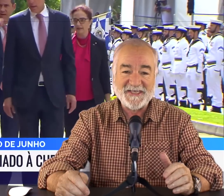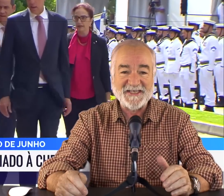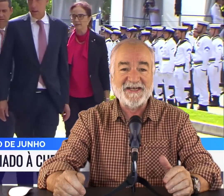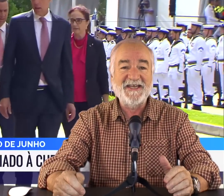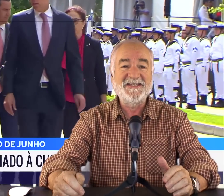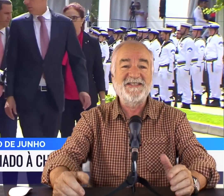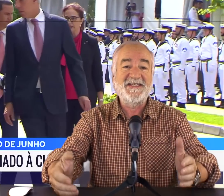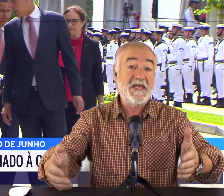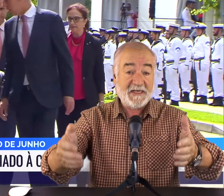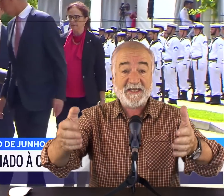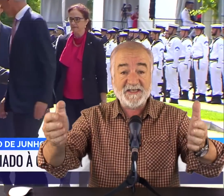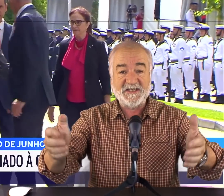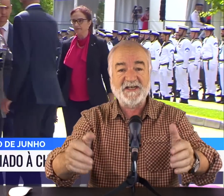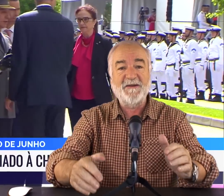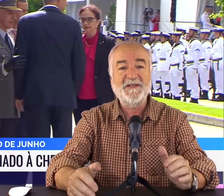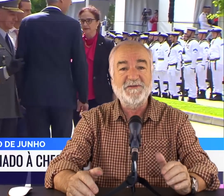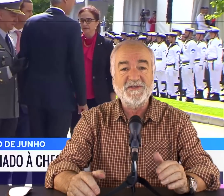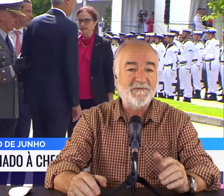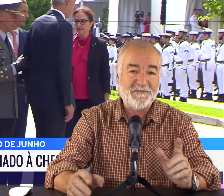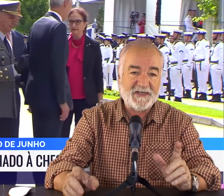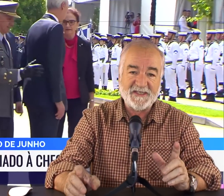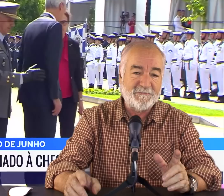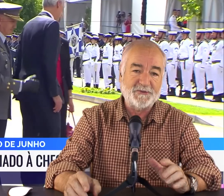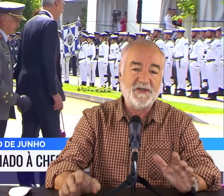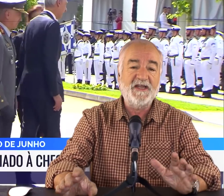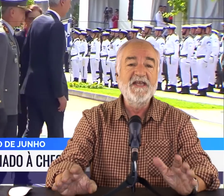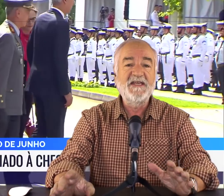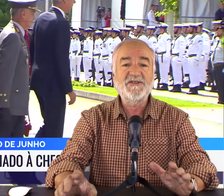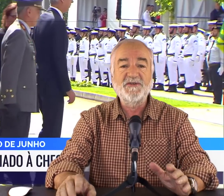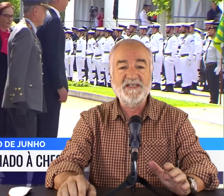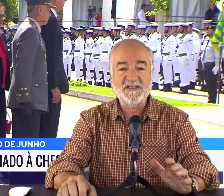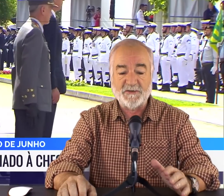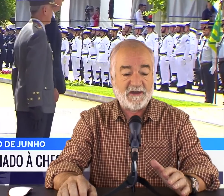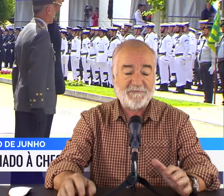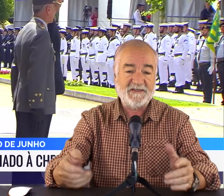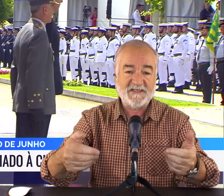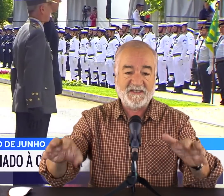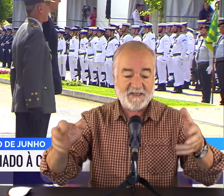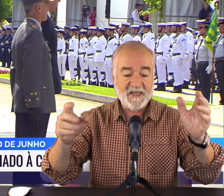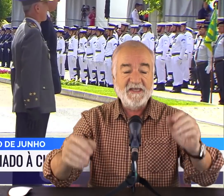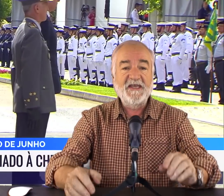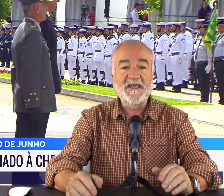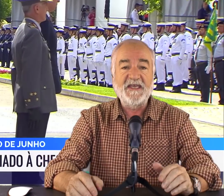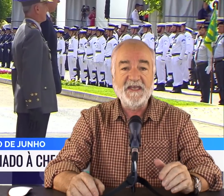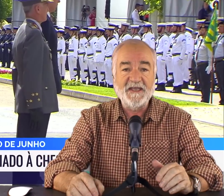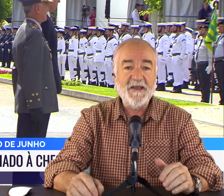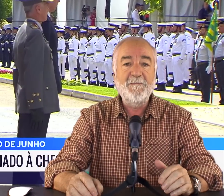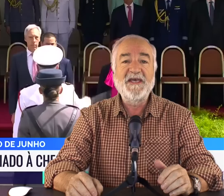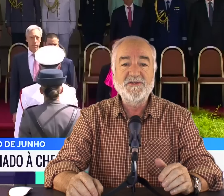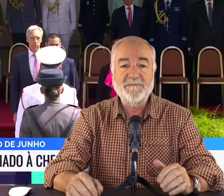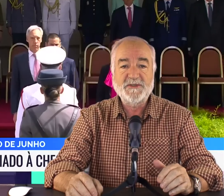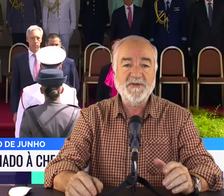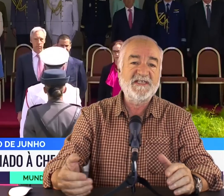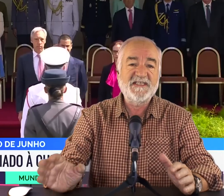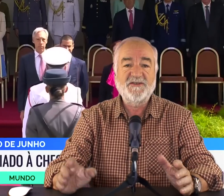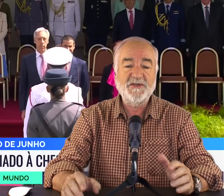as saudades obedecem regras e regras que realmente não só verificadas em Portugal não são dadas que são feitas aqui em que irem